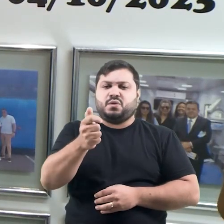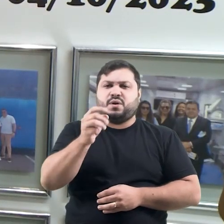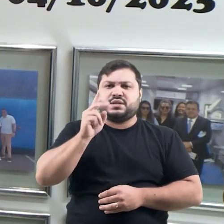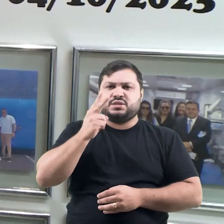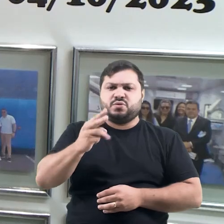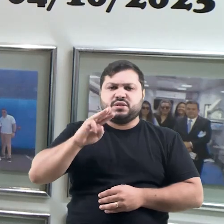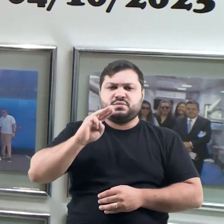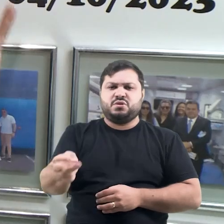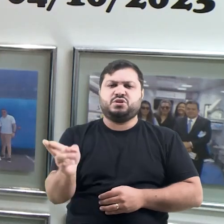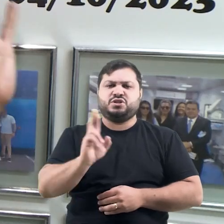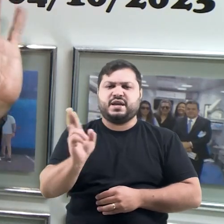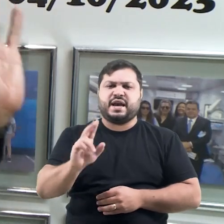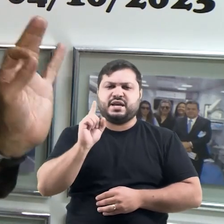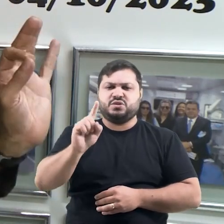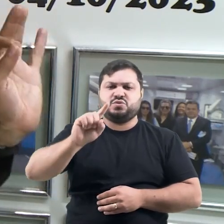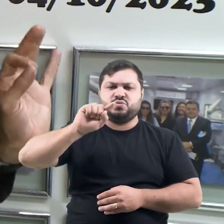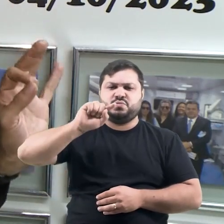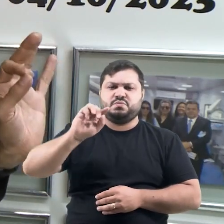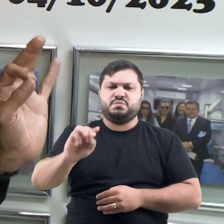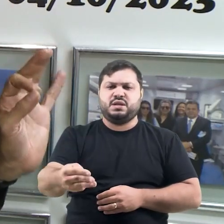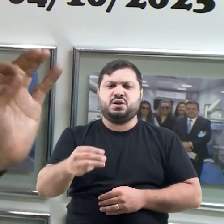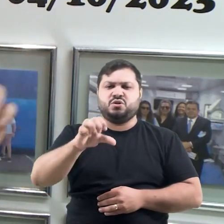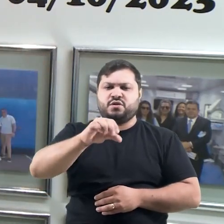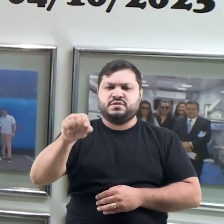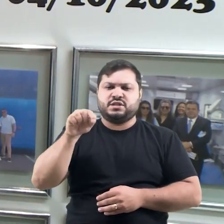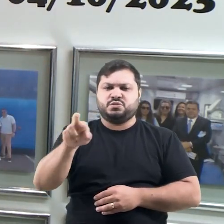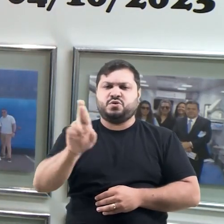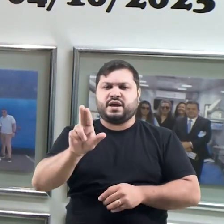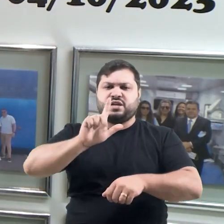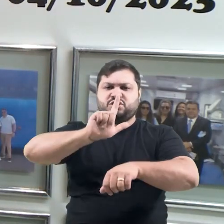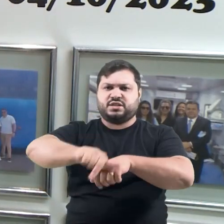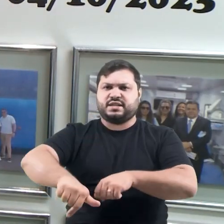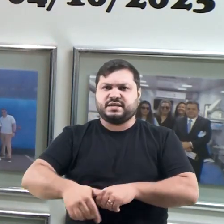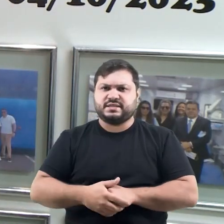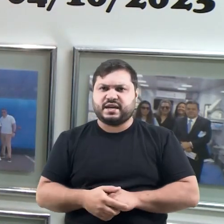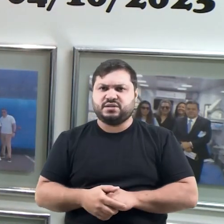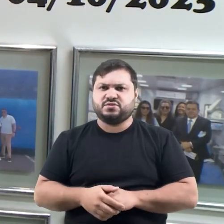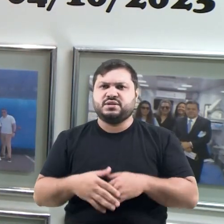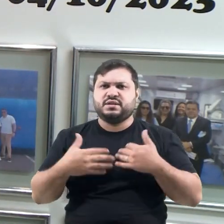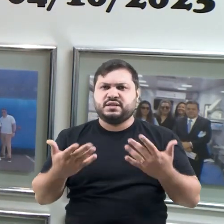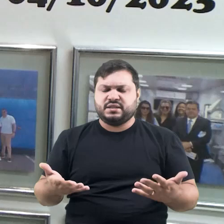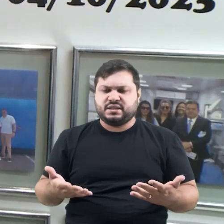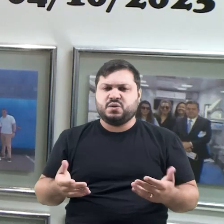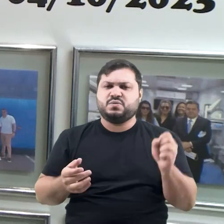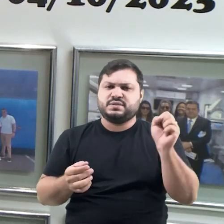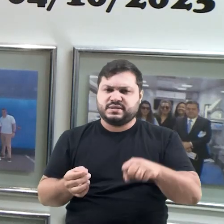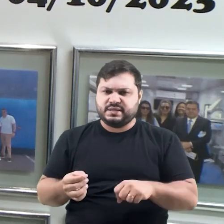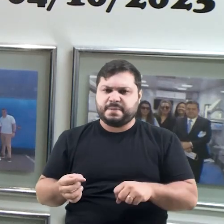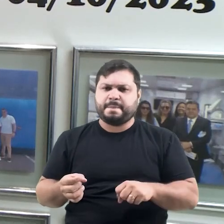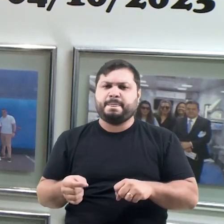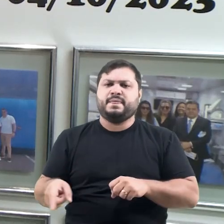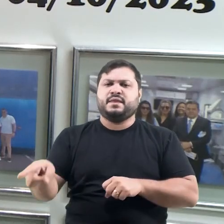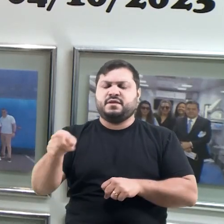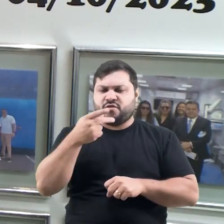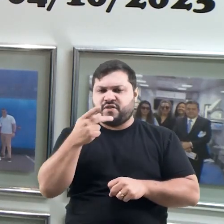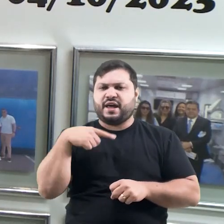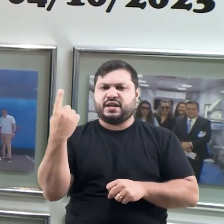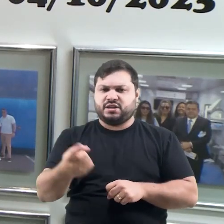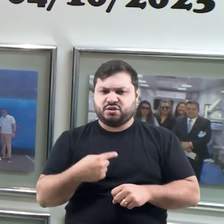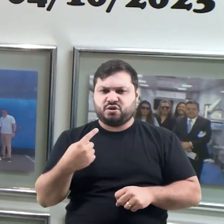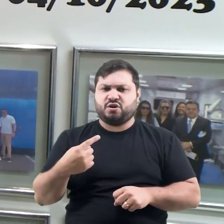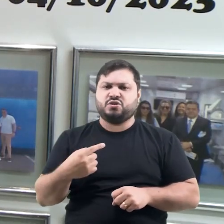quase 2 milhões de reais, 1.900.000 reais de atrasados. Então, sim, podemos falar que